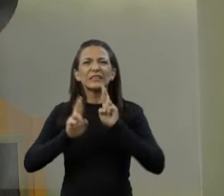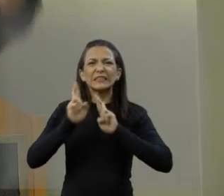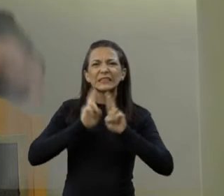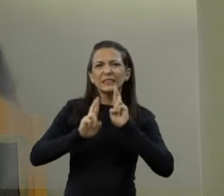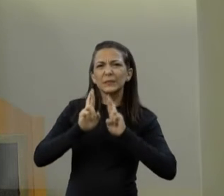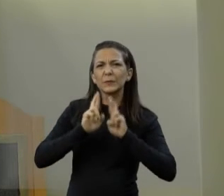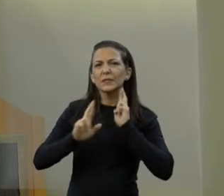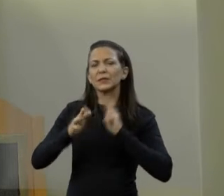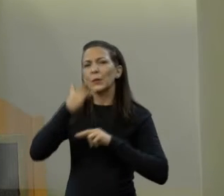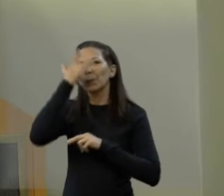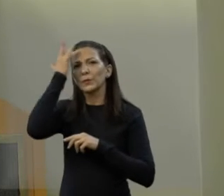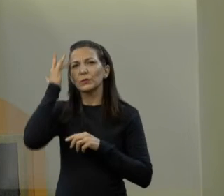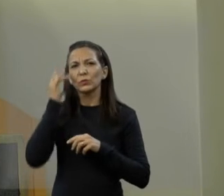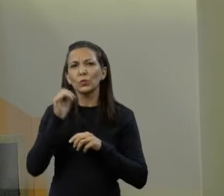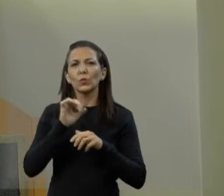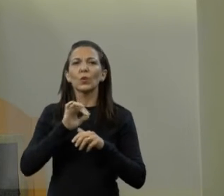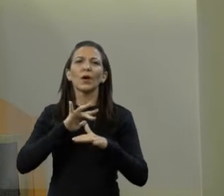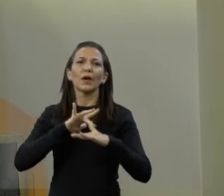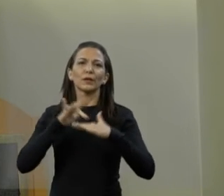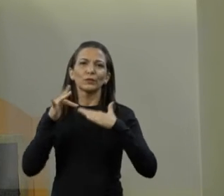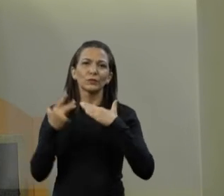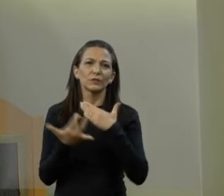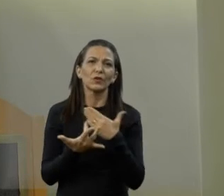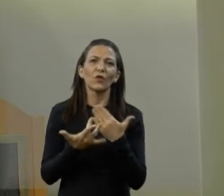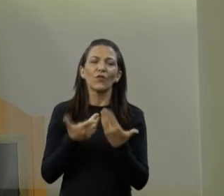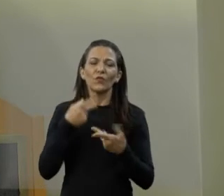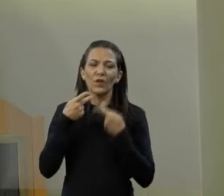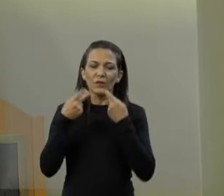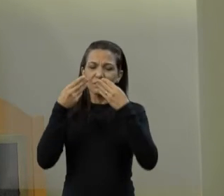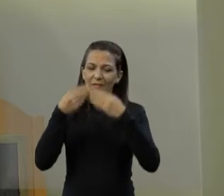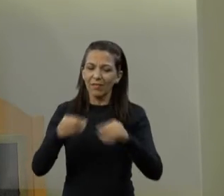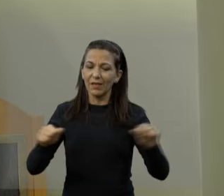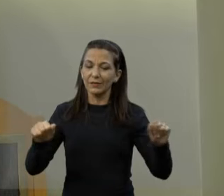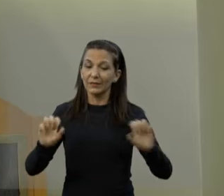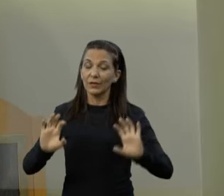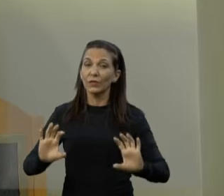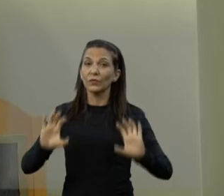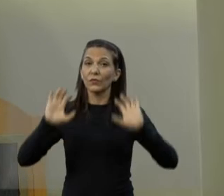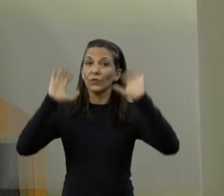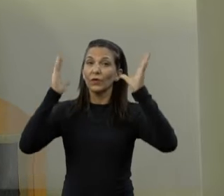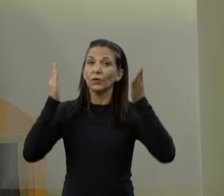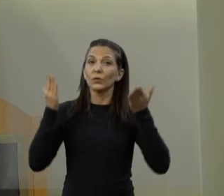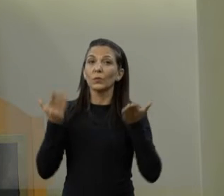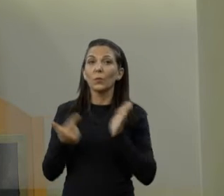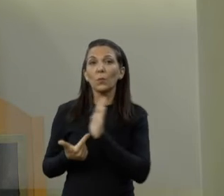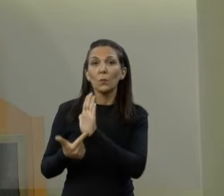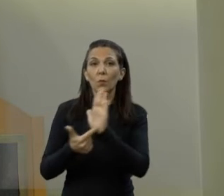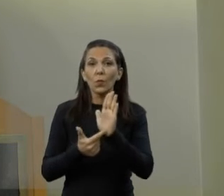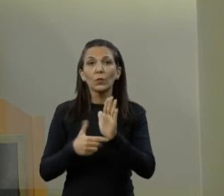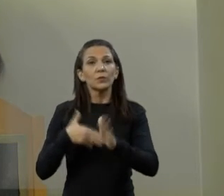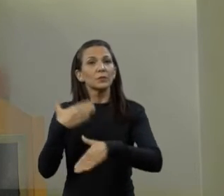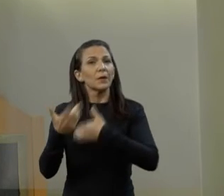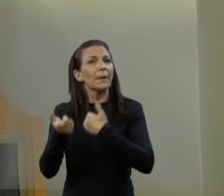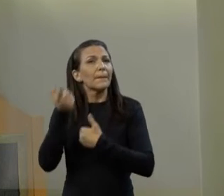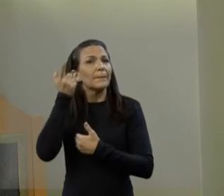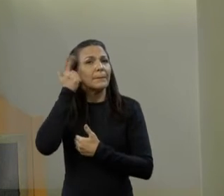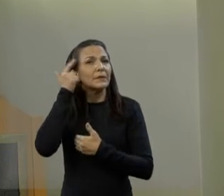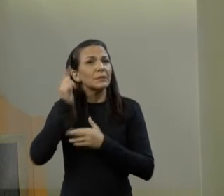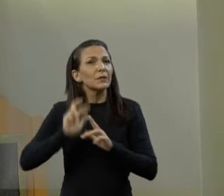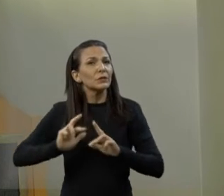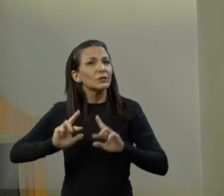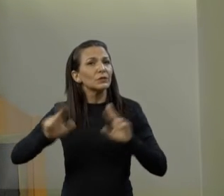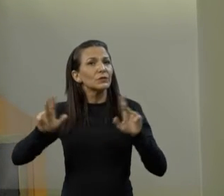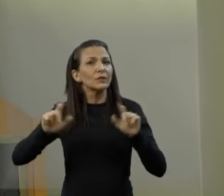Social pessoas querendo desqualificar e esse evento mostra que a gente pode construir com pensamentos diferentes